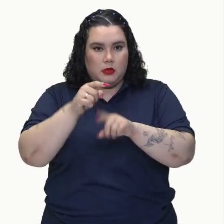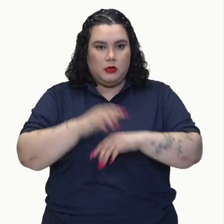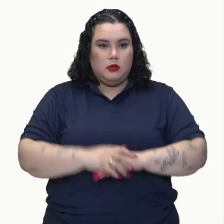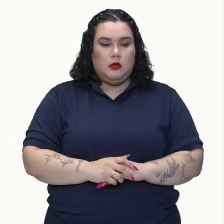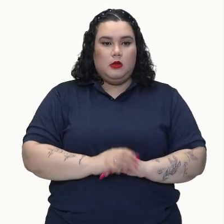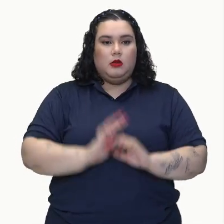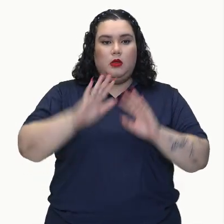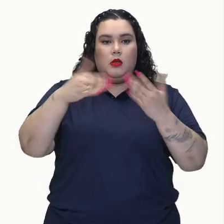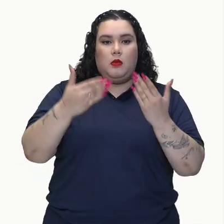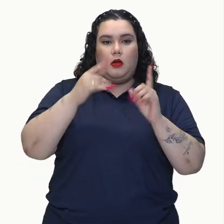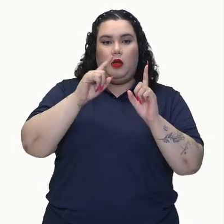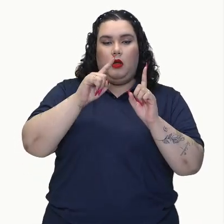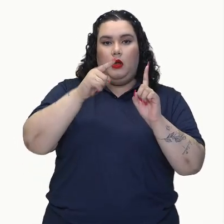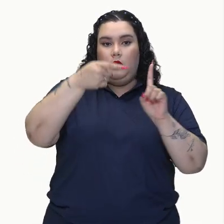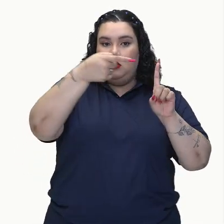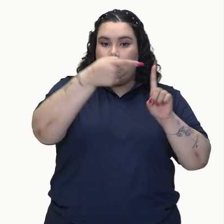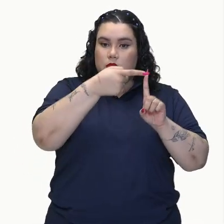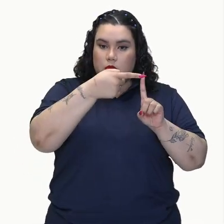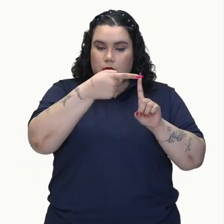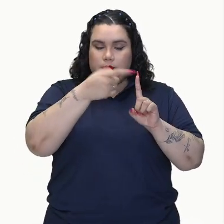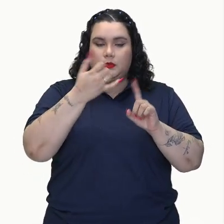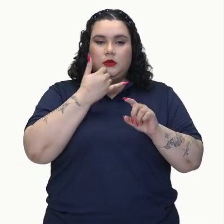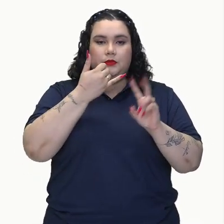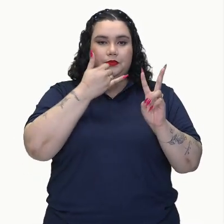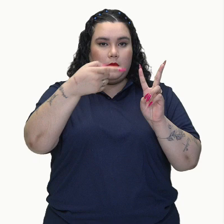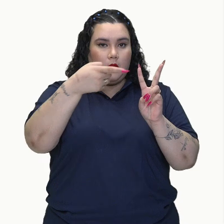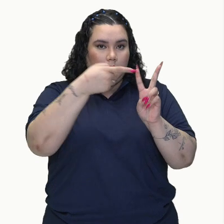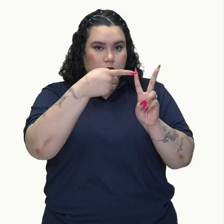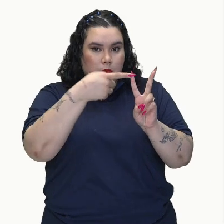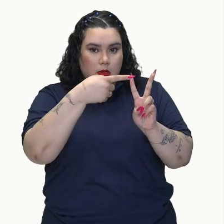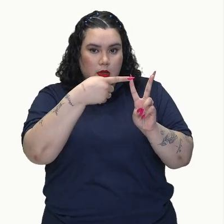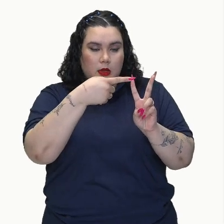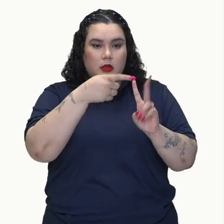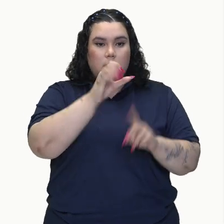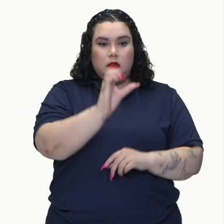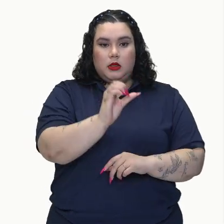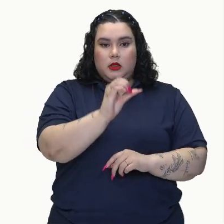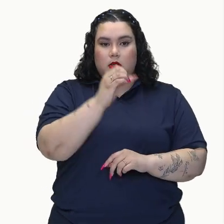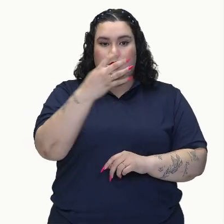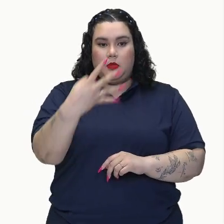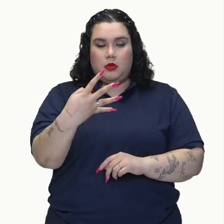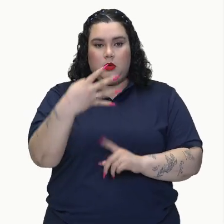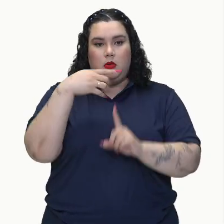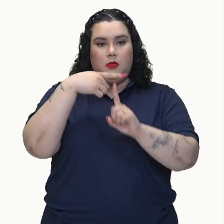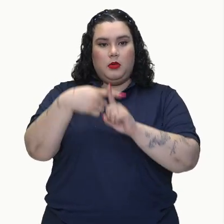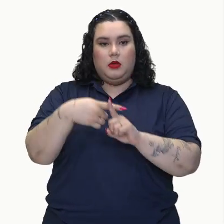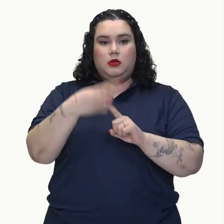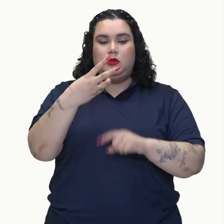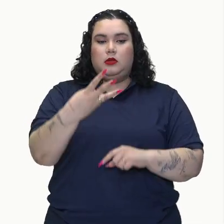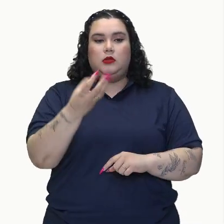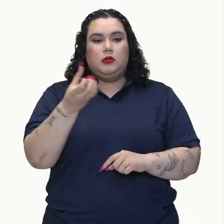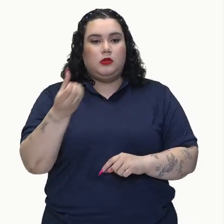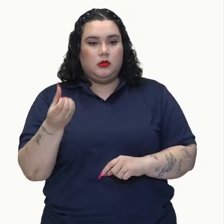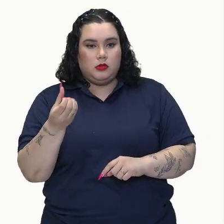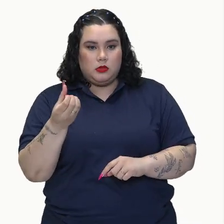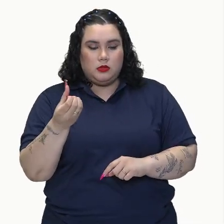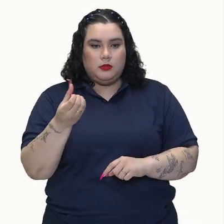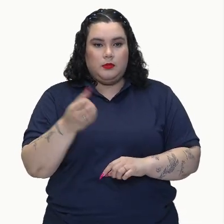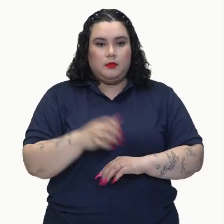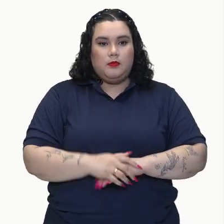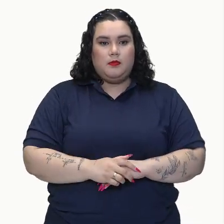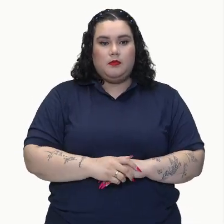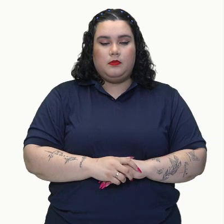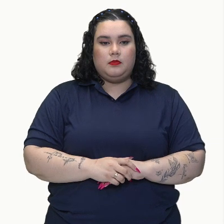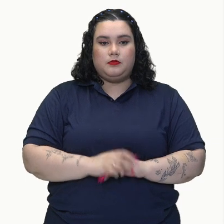raiz quadrada de 64 mais 36, nesse caso eu